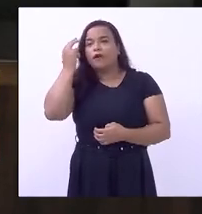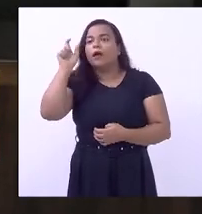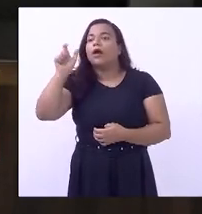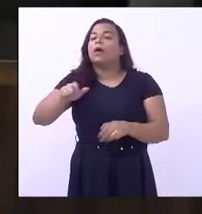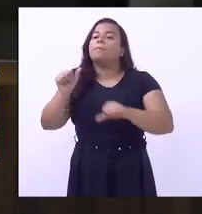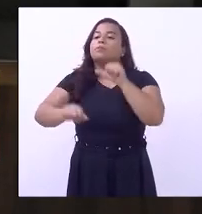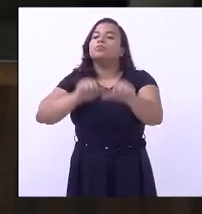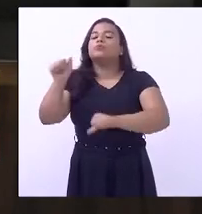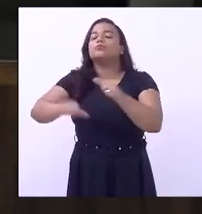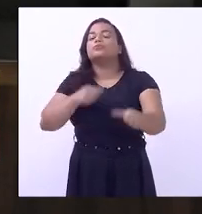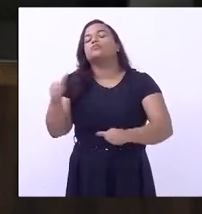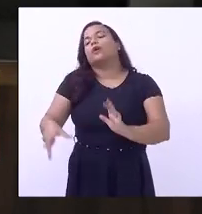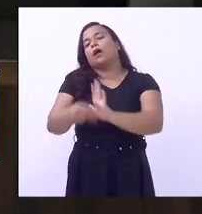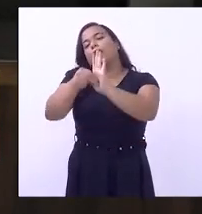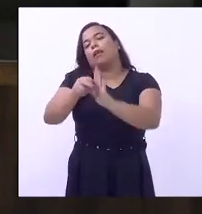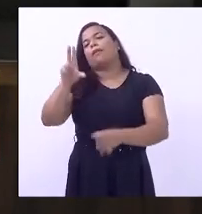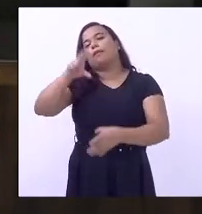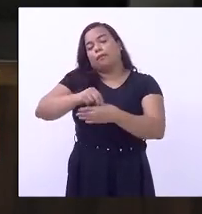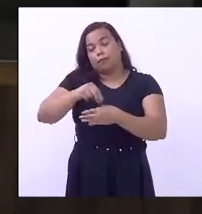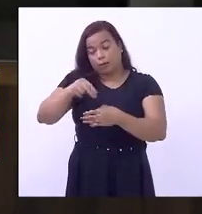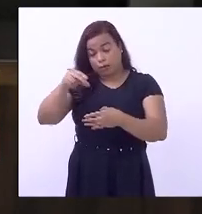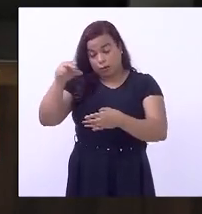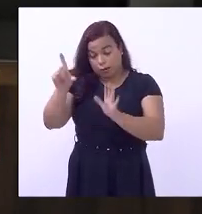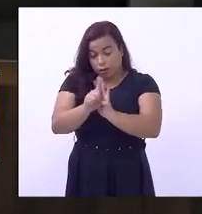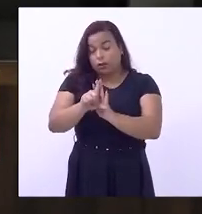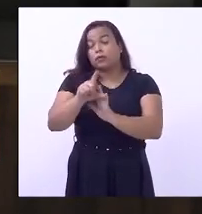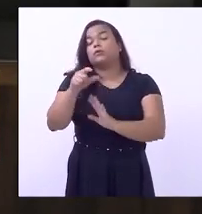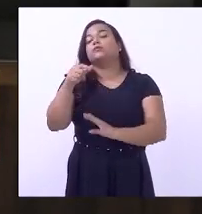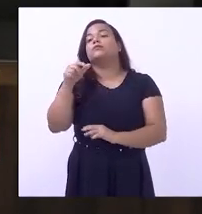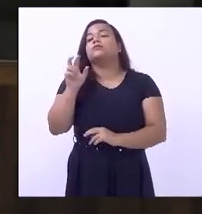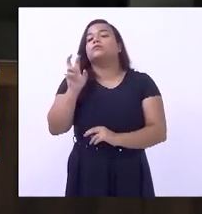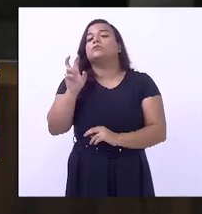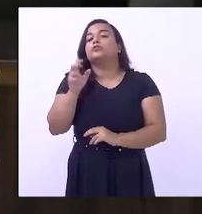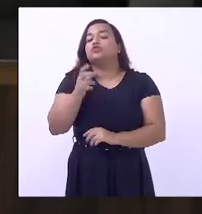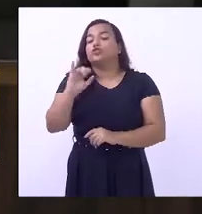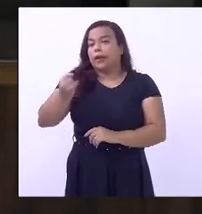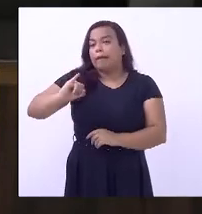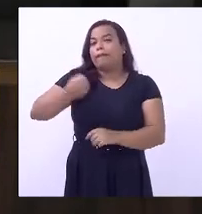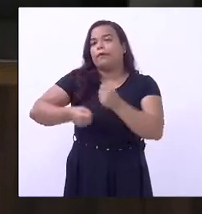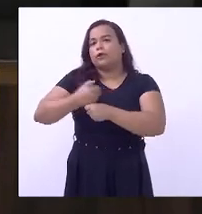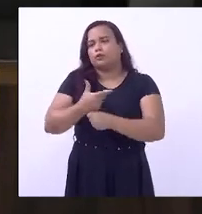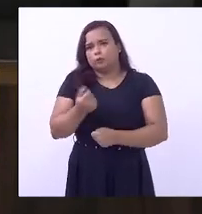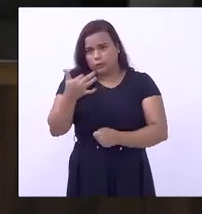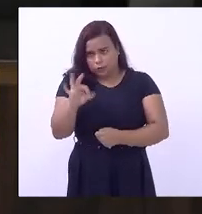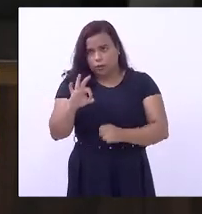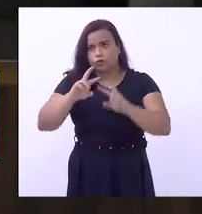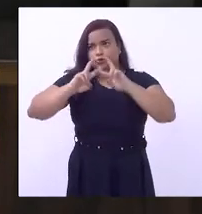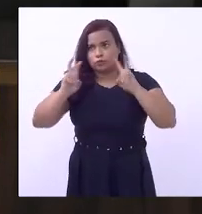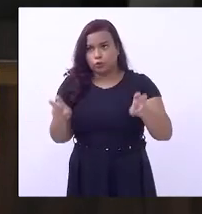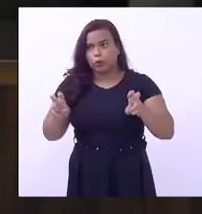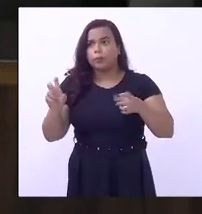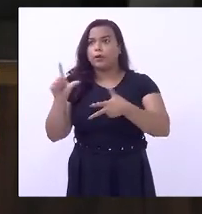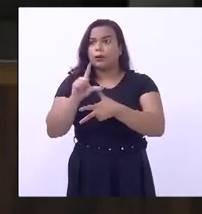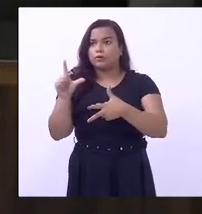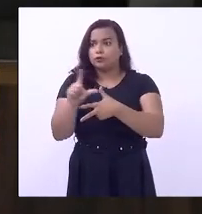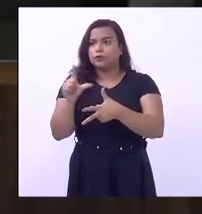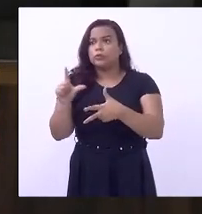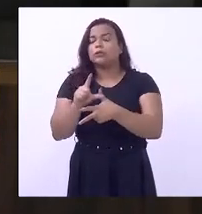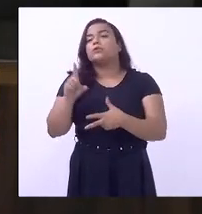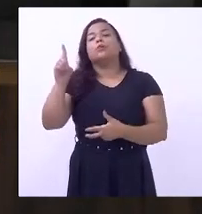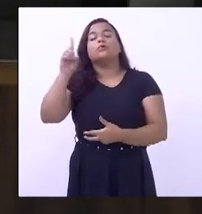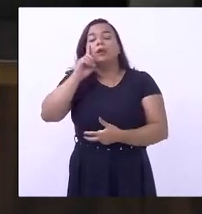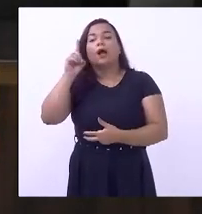altera o anexo da Lei 5.645, de 6 de janeiro de 2010, consolida a legislação relativa às datas comemorativas do Estado do Rio de